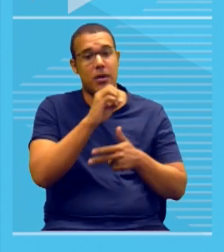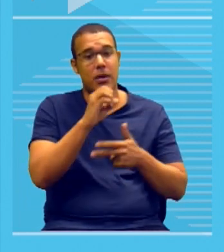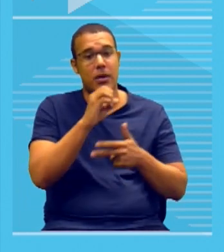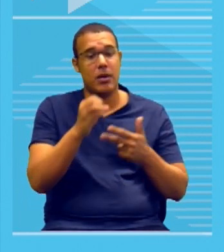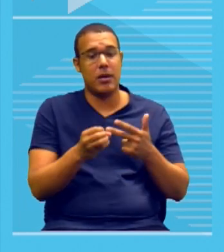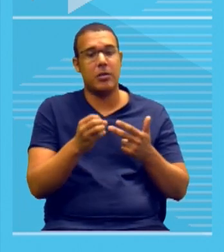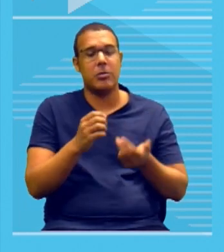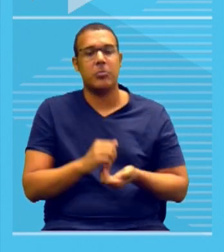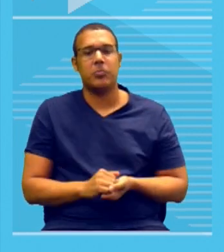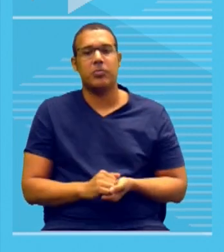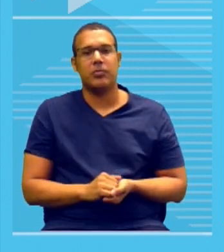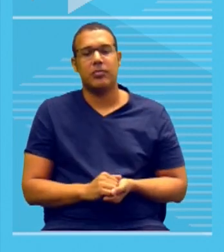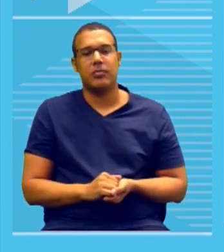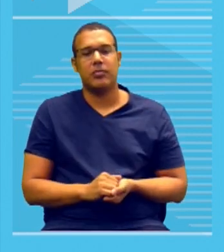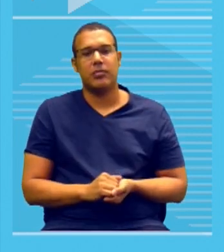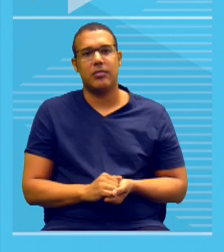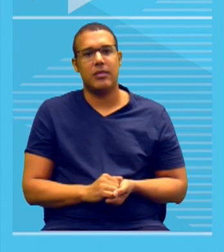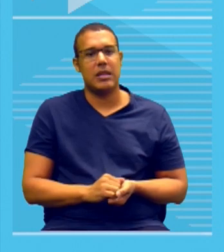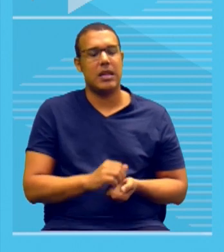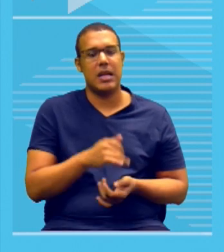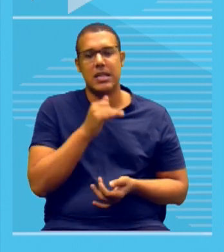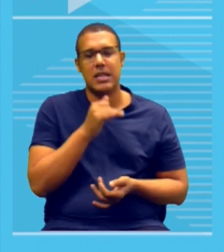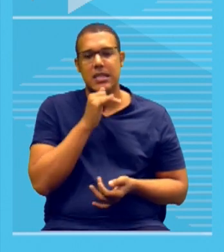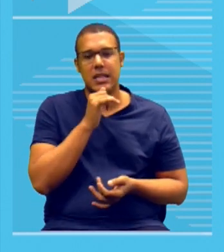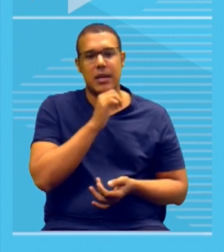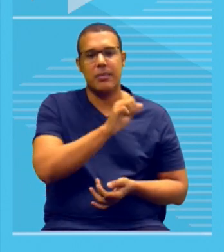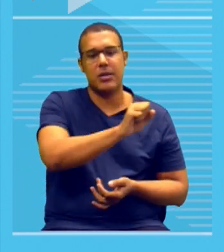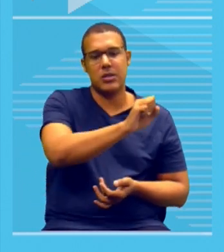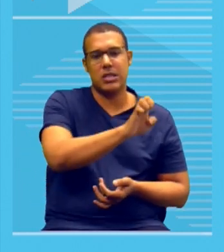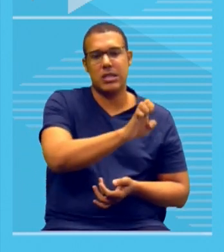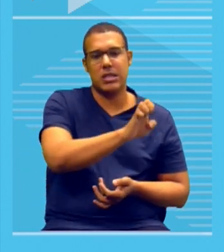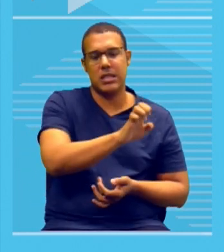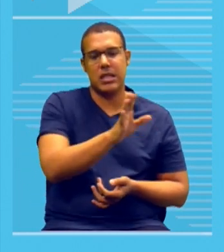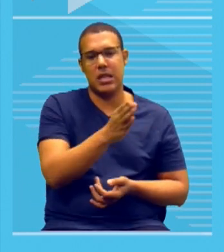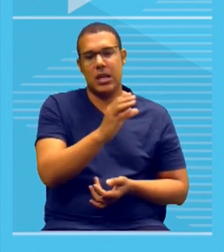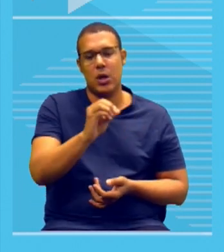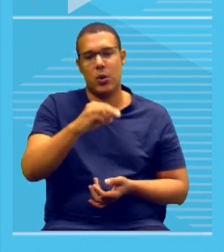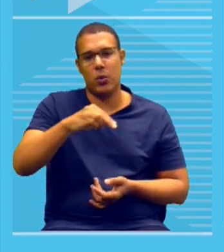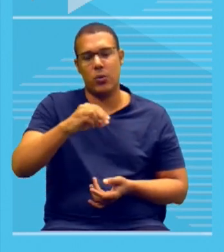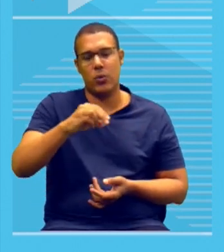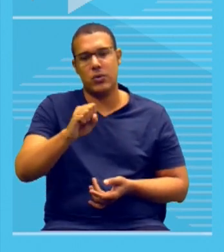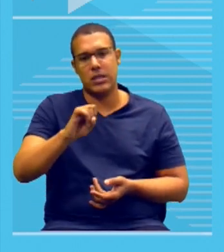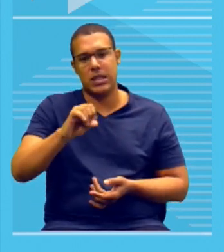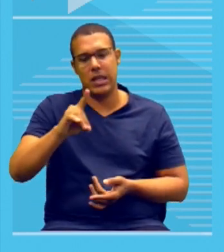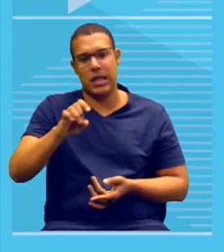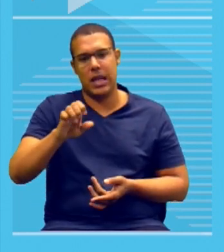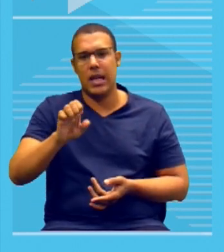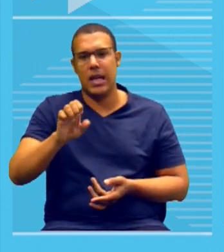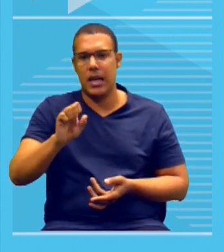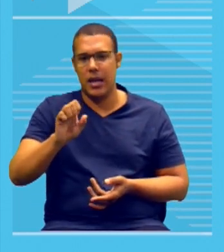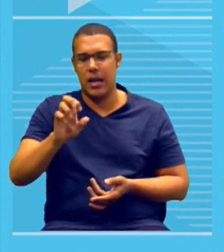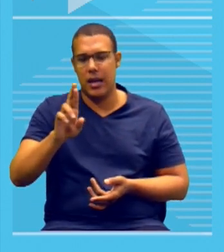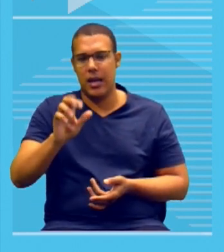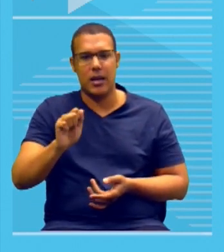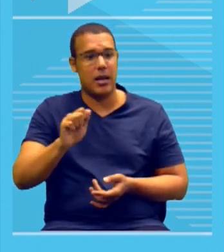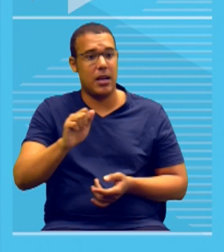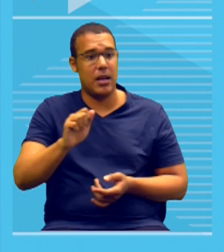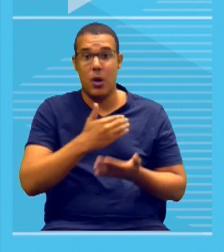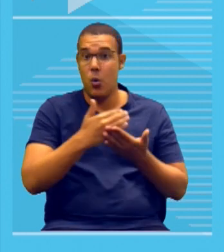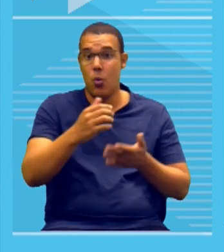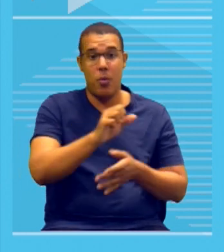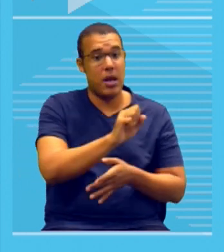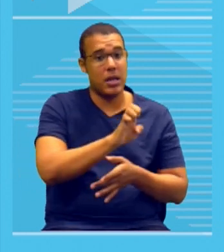né se considera muito importante não use um sim no início não